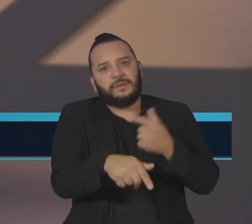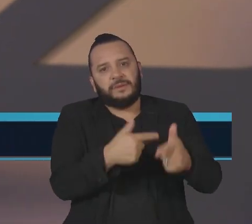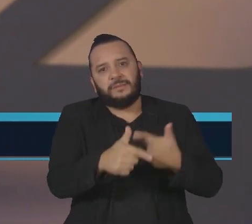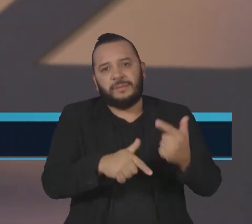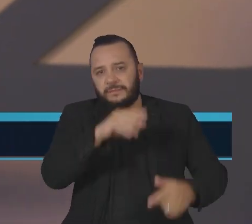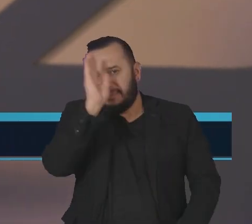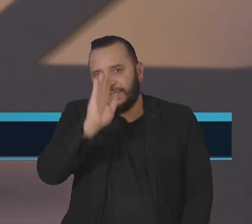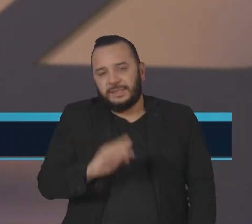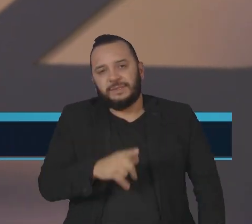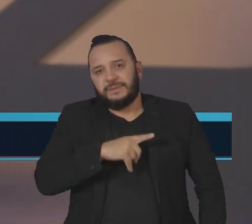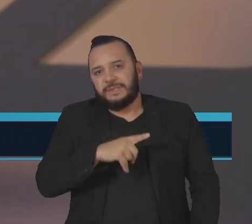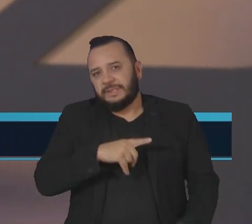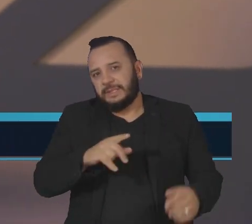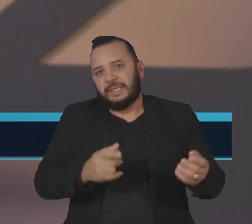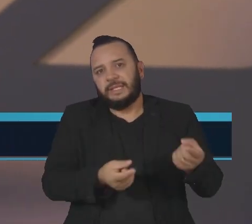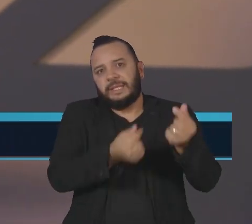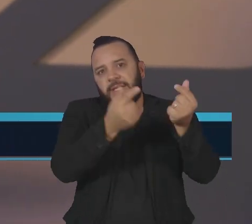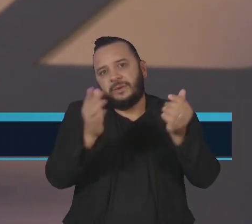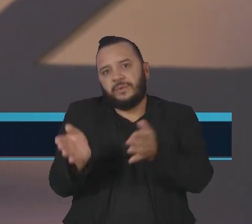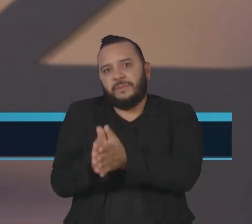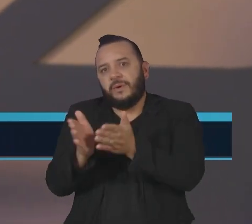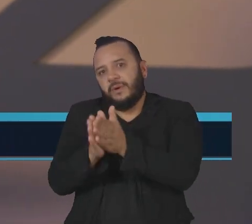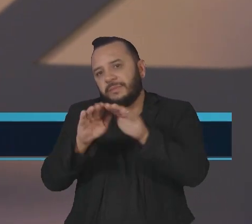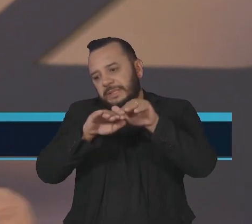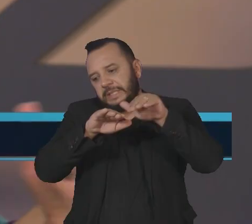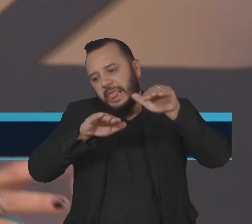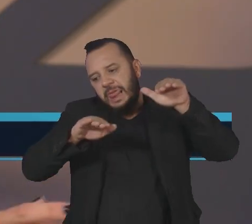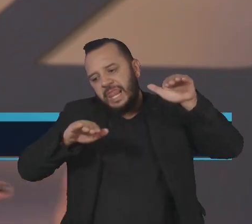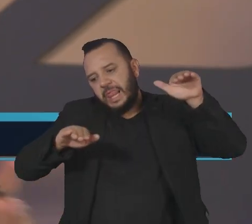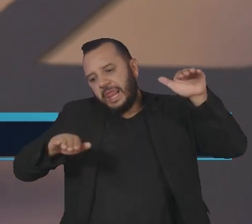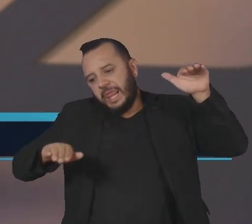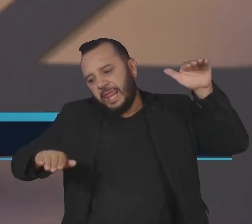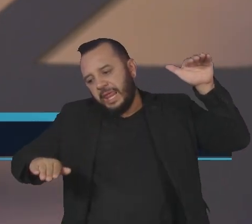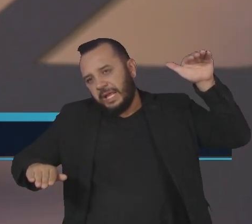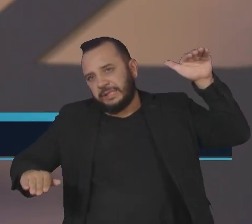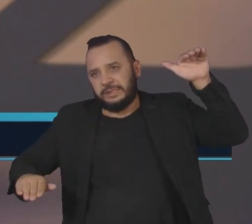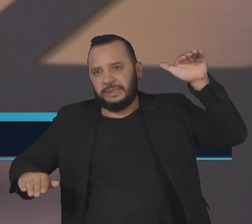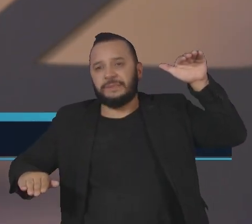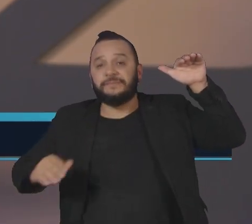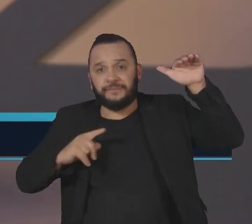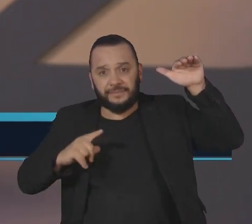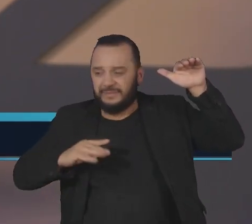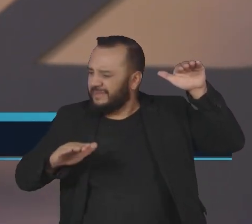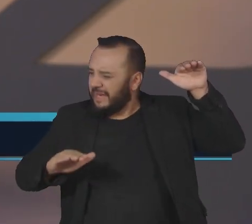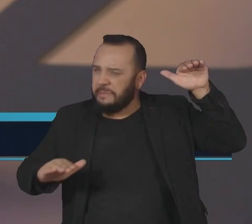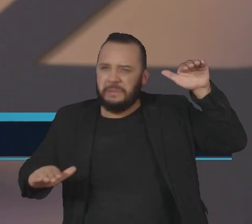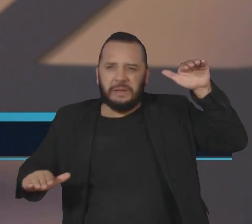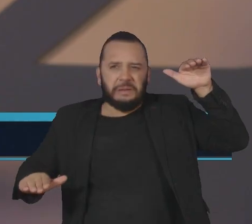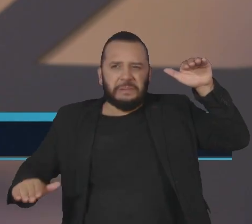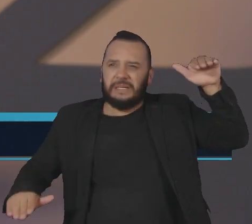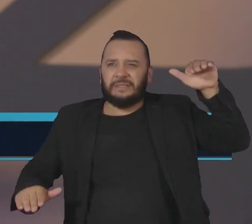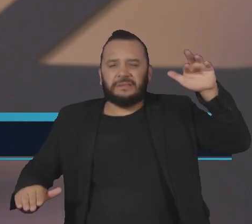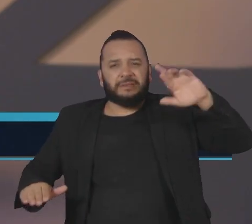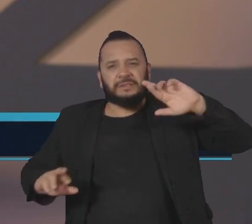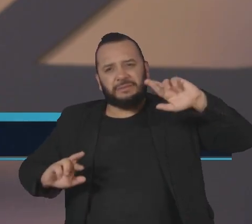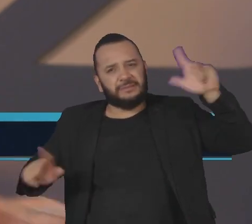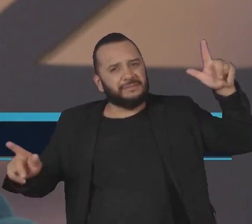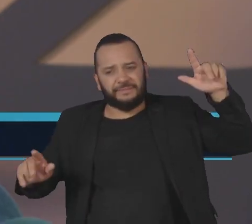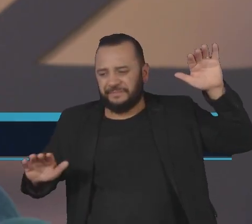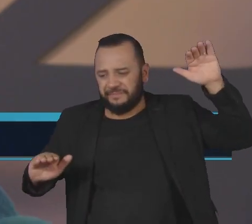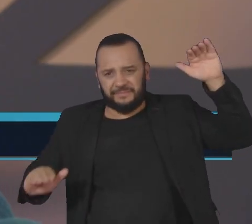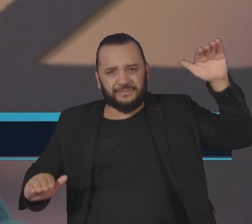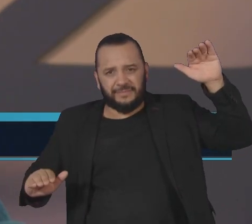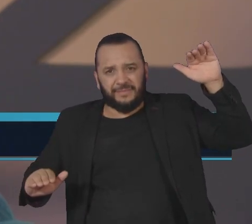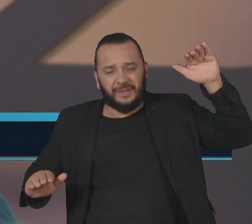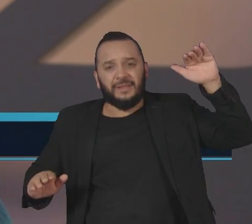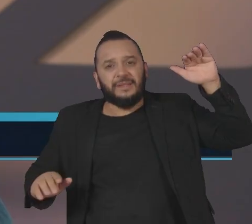incrivelmente desigual e que não vê o tamanho da sua desigualdade. Assim, entre a miséria, a pobreza e um pouquinho e a classe que a gente chama de classe média, a